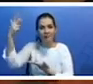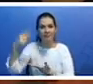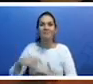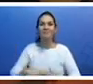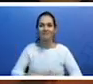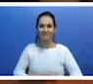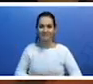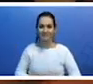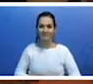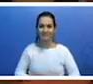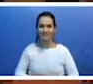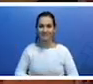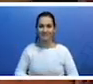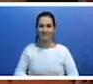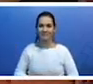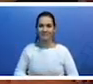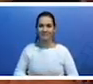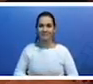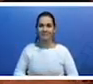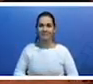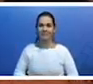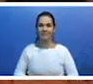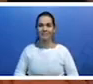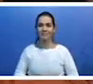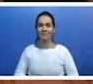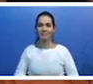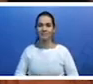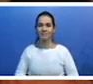coisa? Tá?